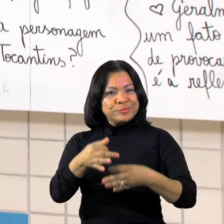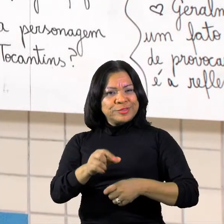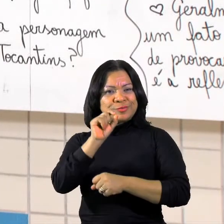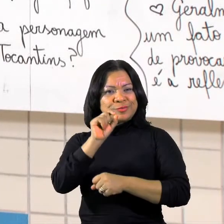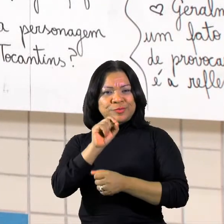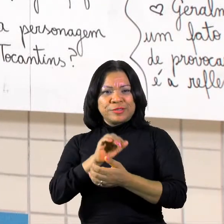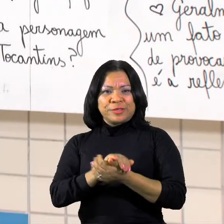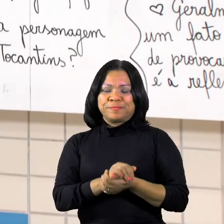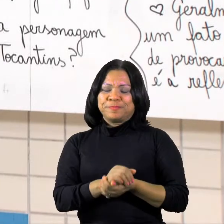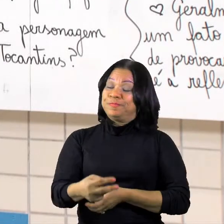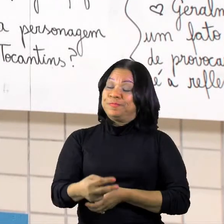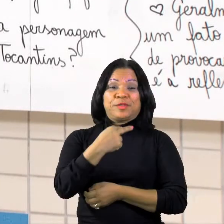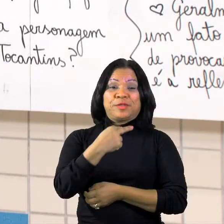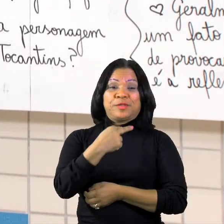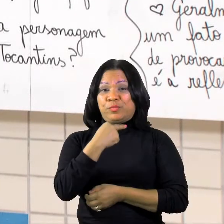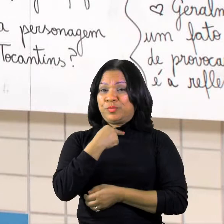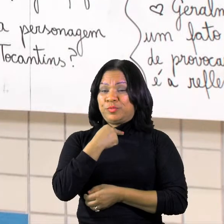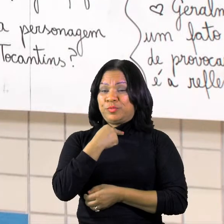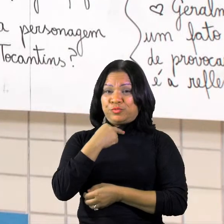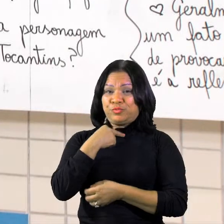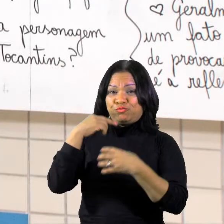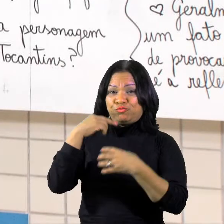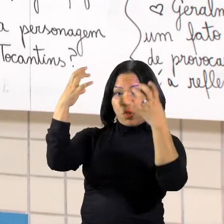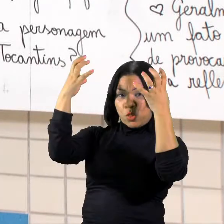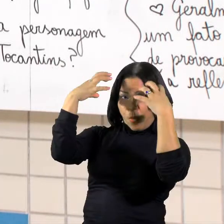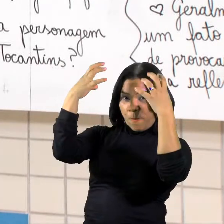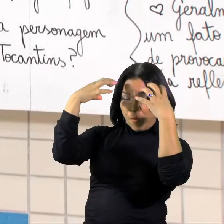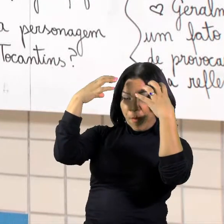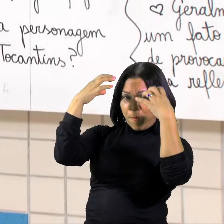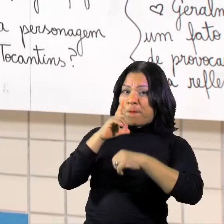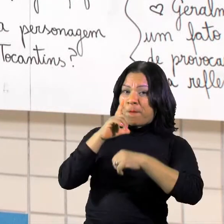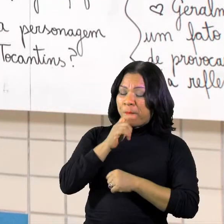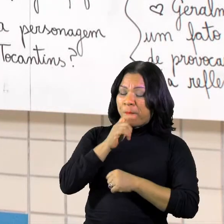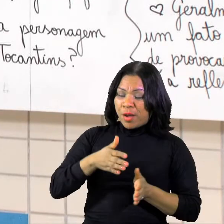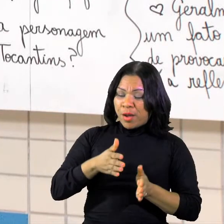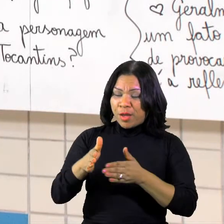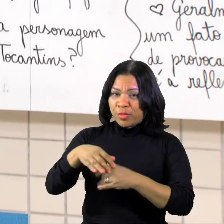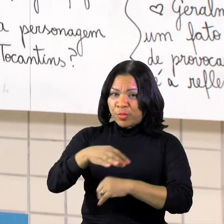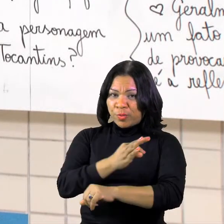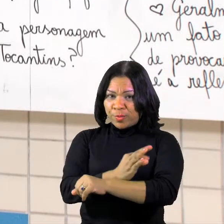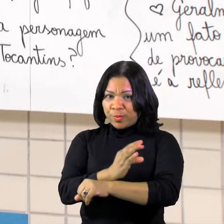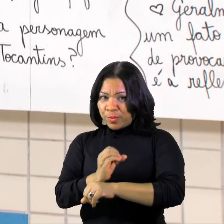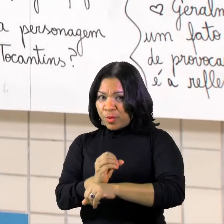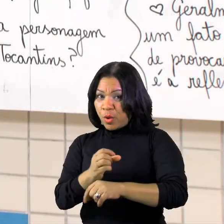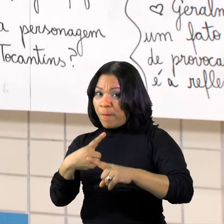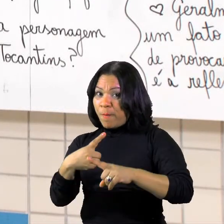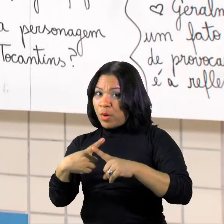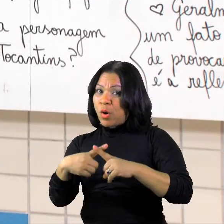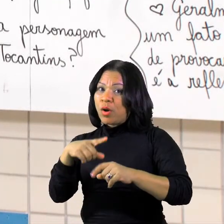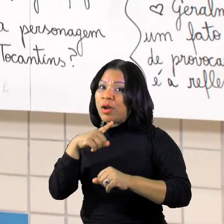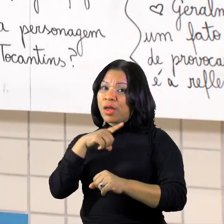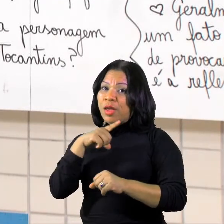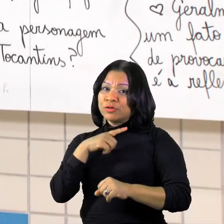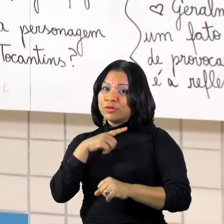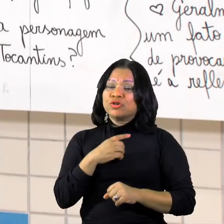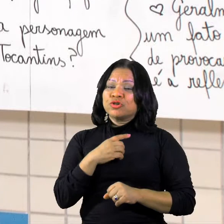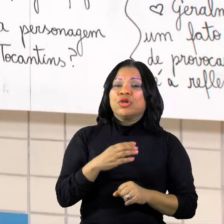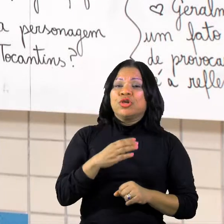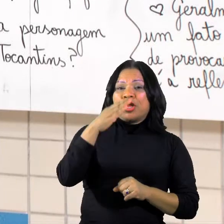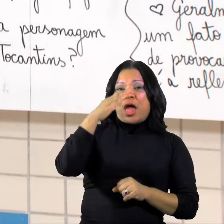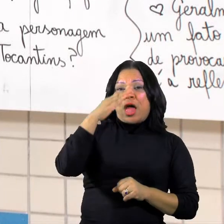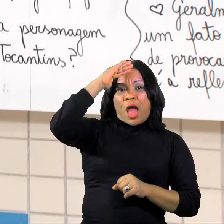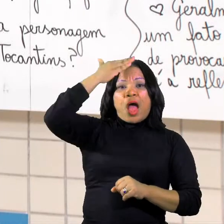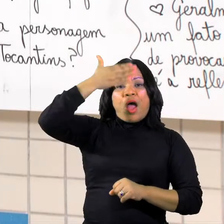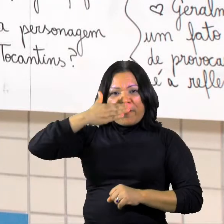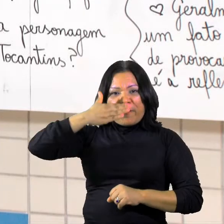não podíamos tomar banho no rio Tocantins, porque havia o boto e a pirarara